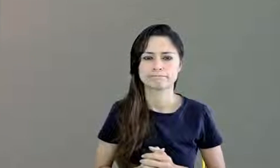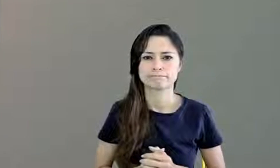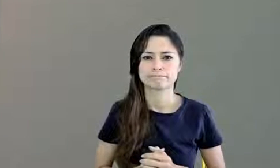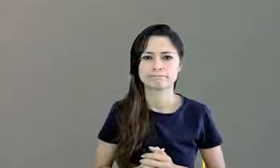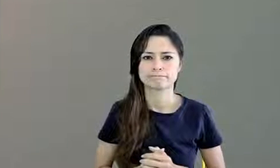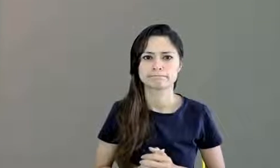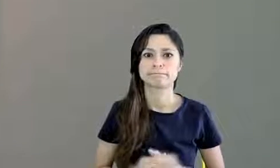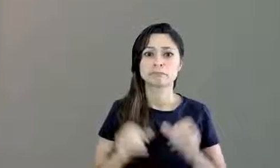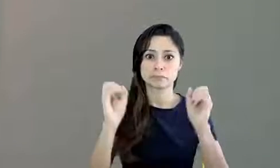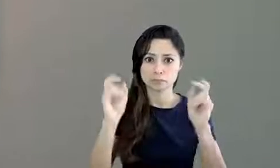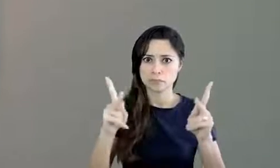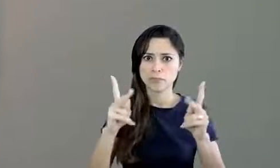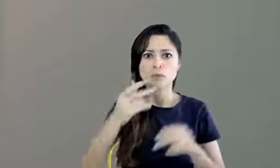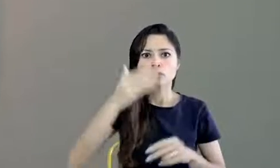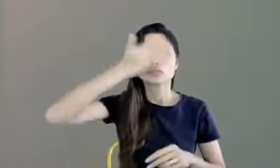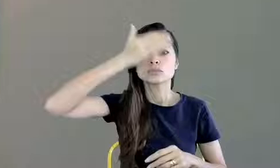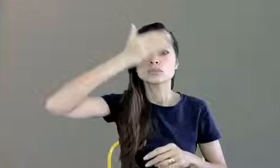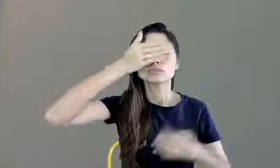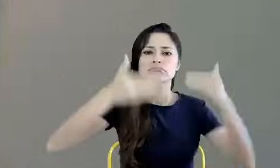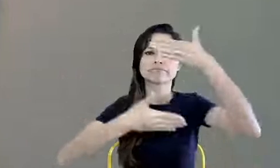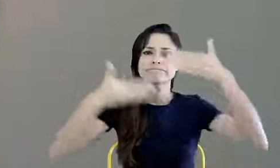Okay. Que ainda não foi seus slides.